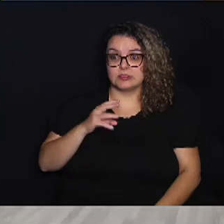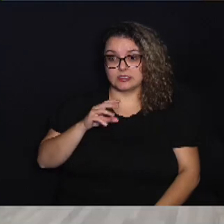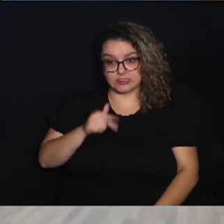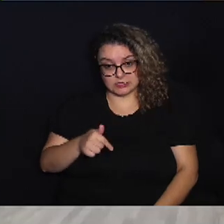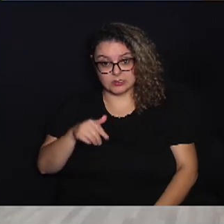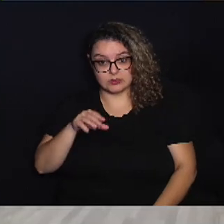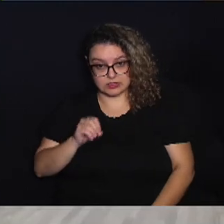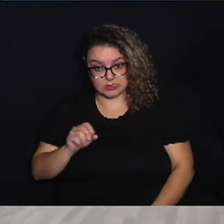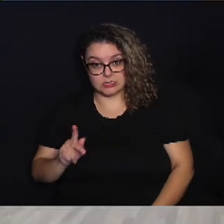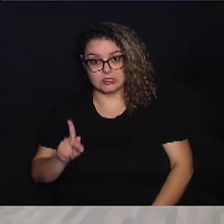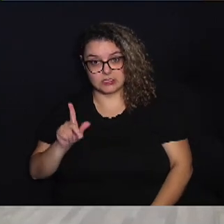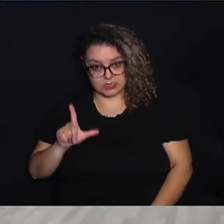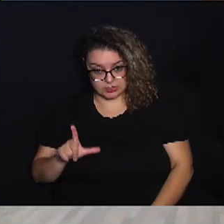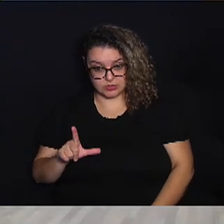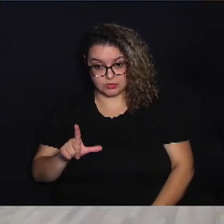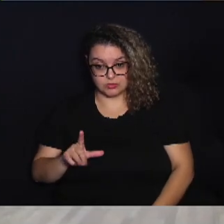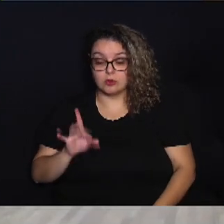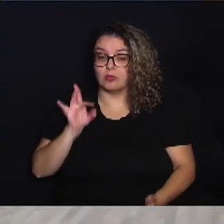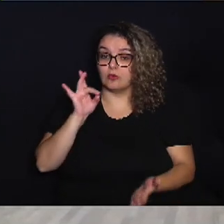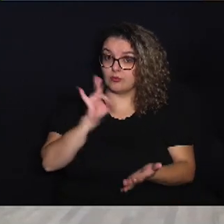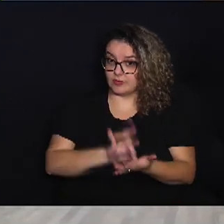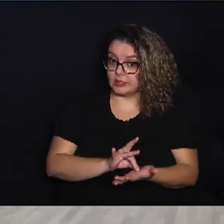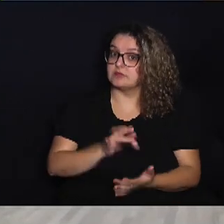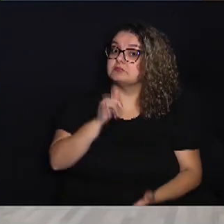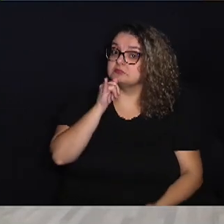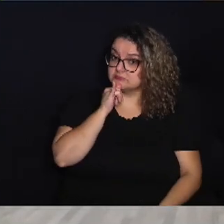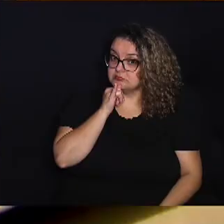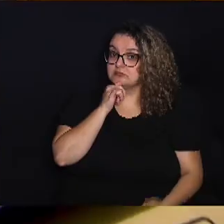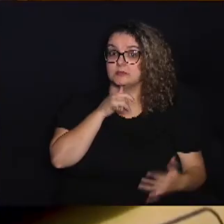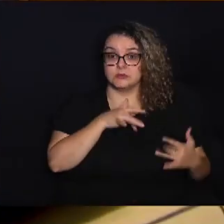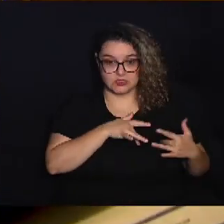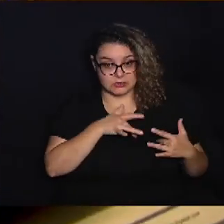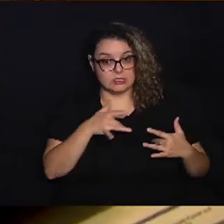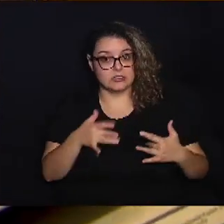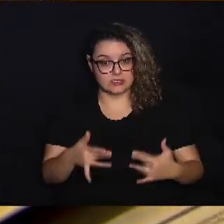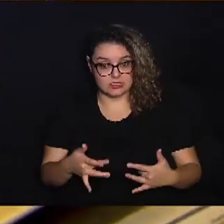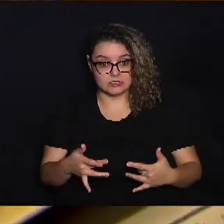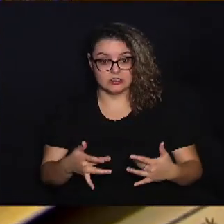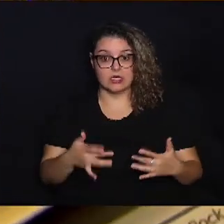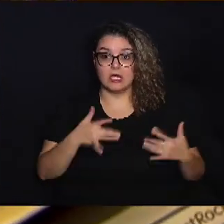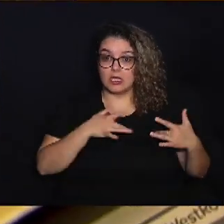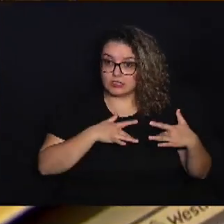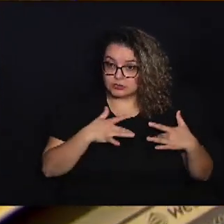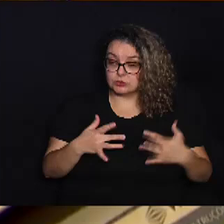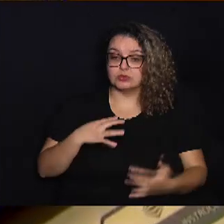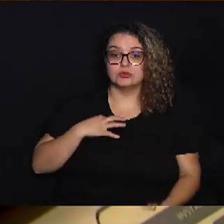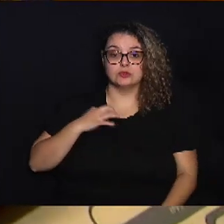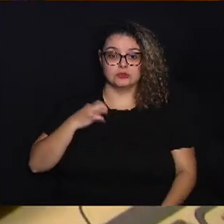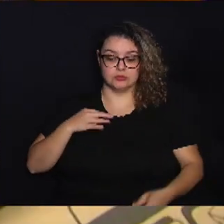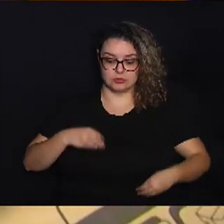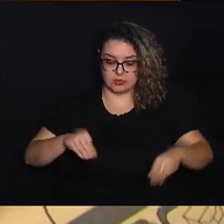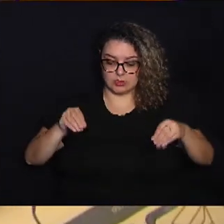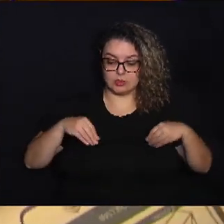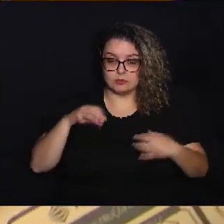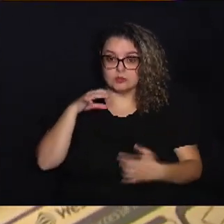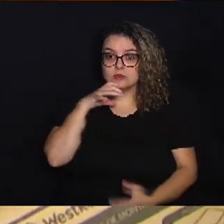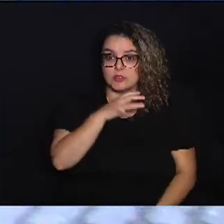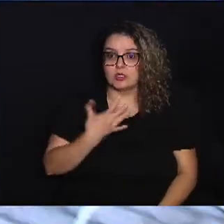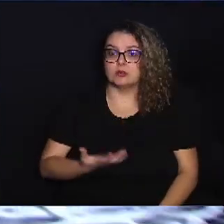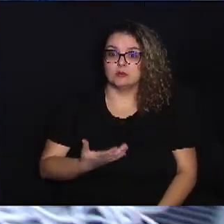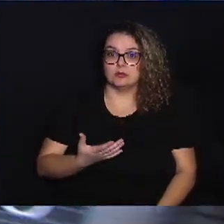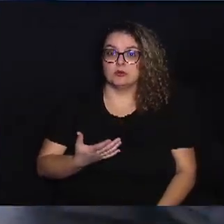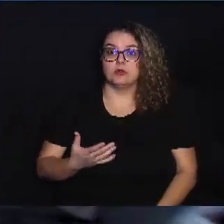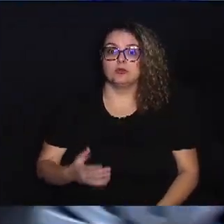370 quilos, um verdadeiro exemplo de solidariedade. As doações de roupas e cobertores foram retiradas do